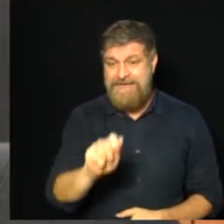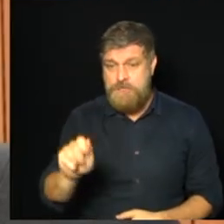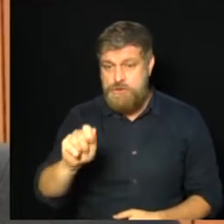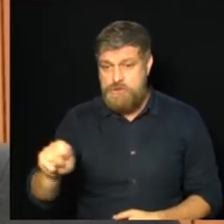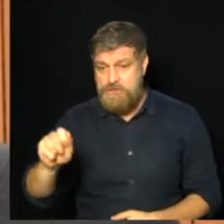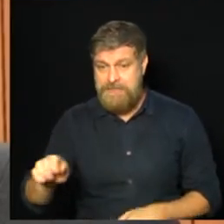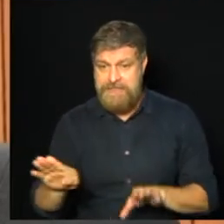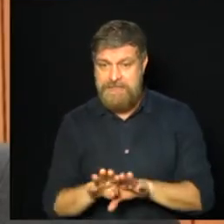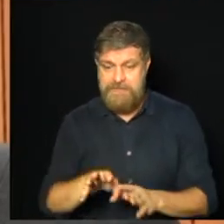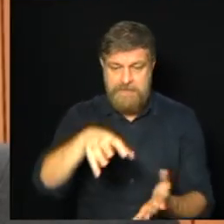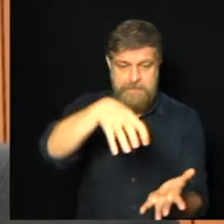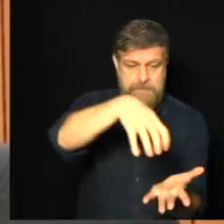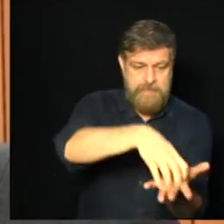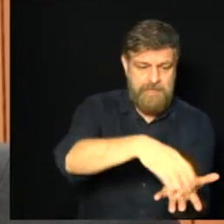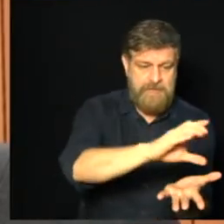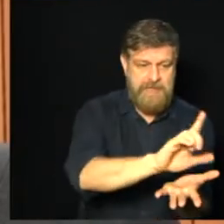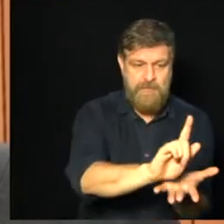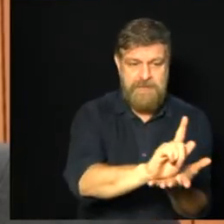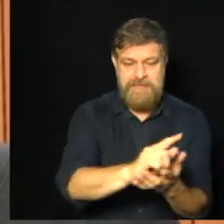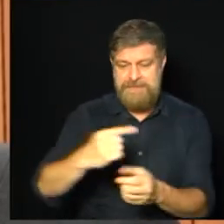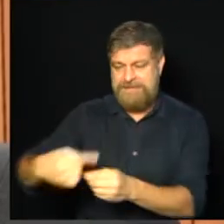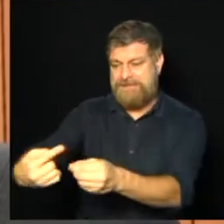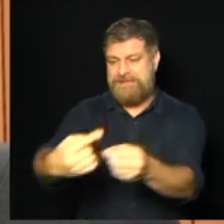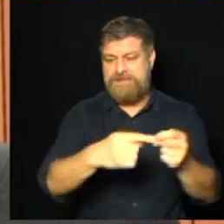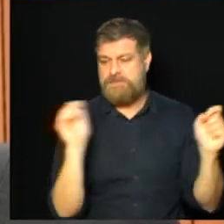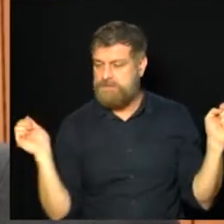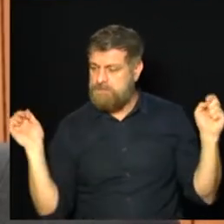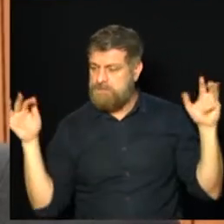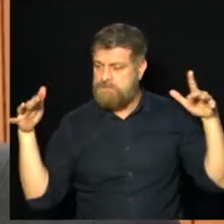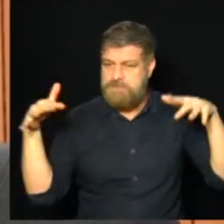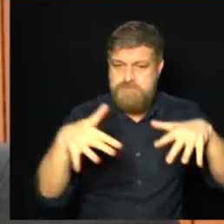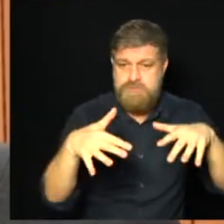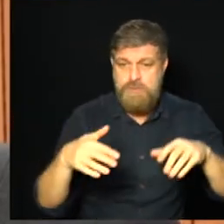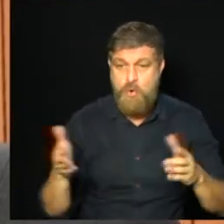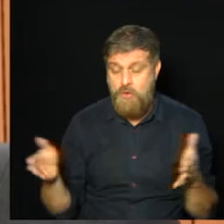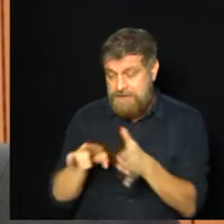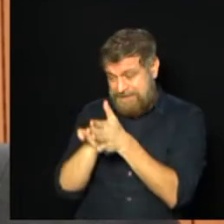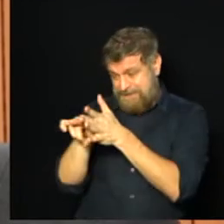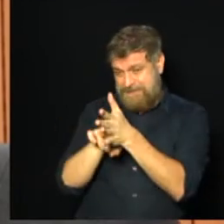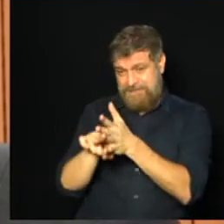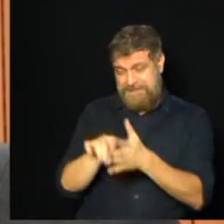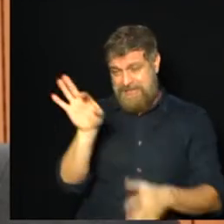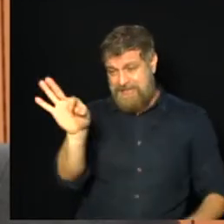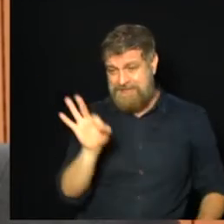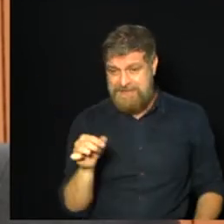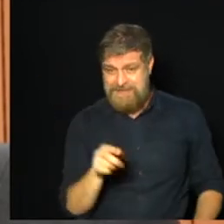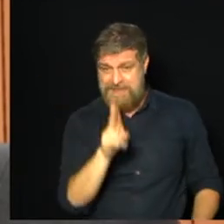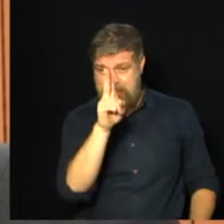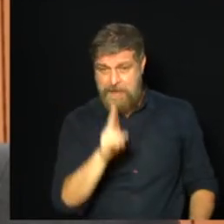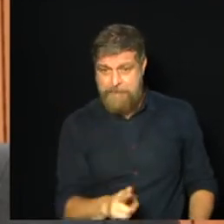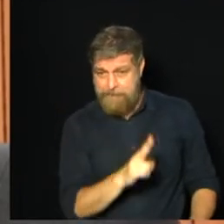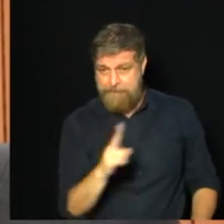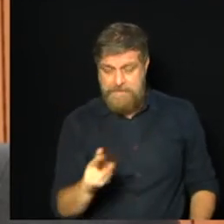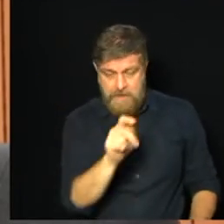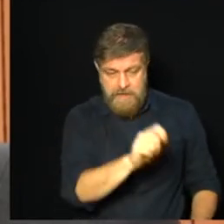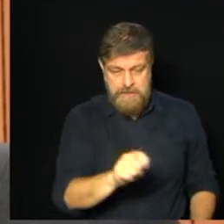as pessoas que vêm de fora. Hoje nós fizemos uma pesquisa estatística na Anchieta metropolitana, na